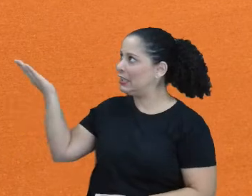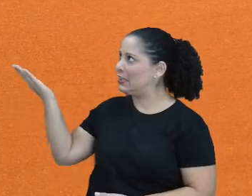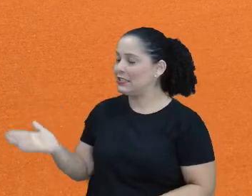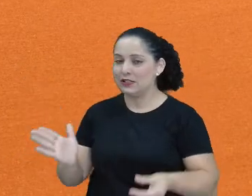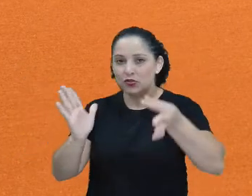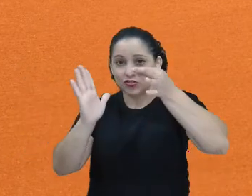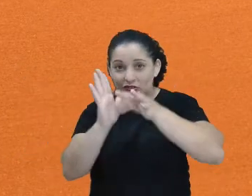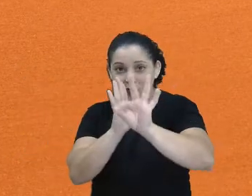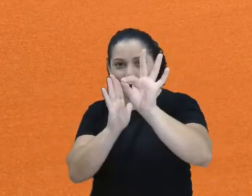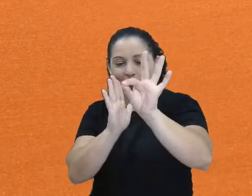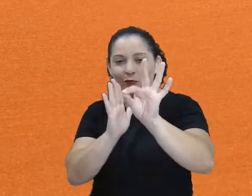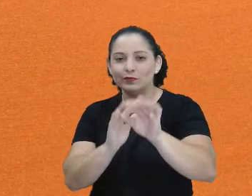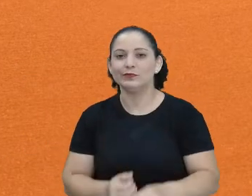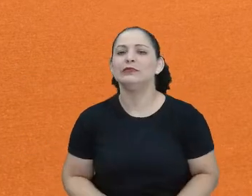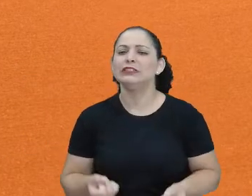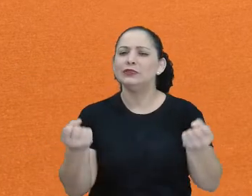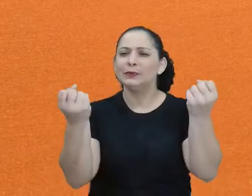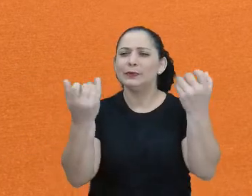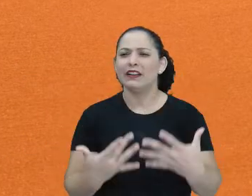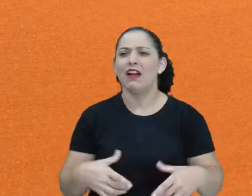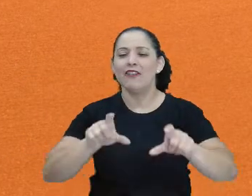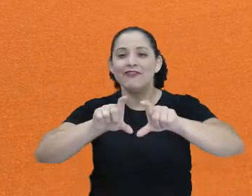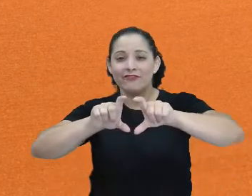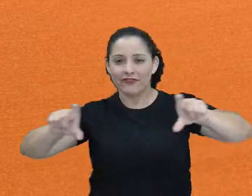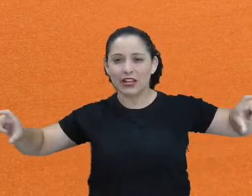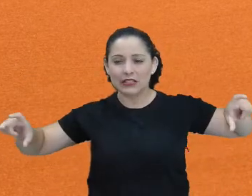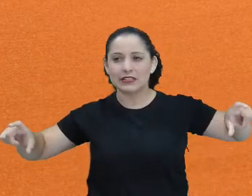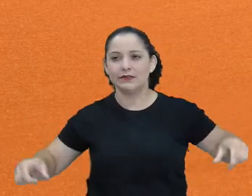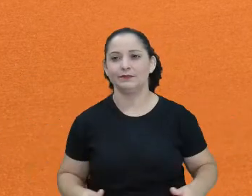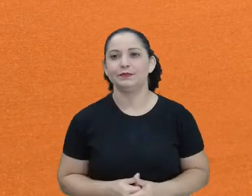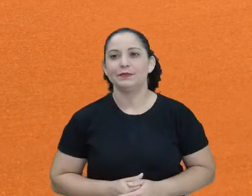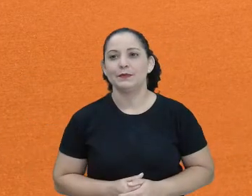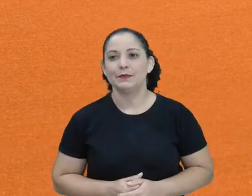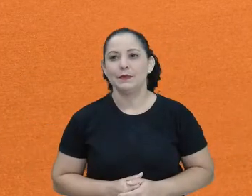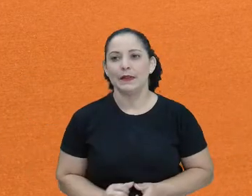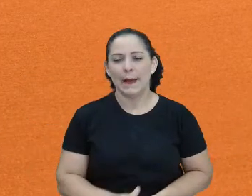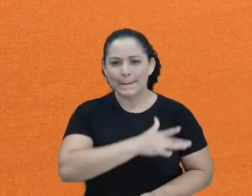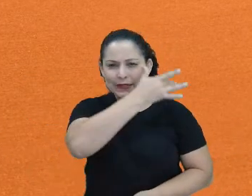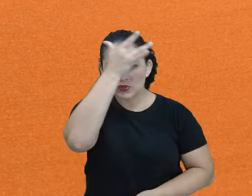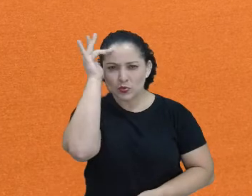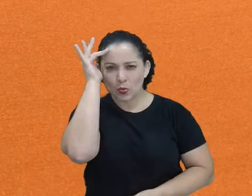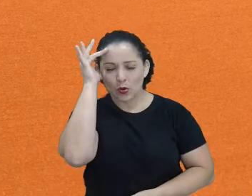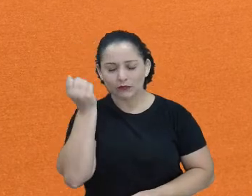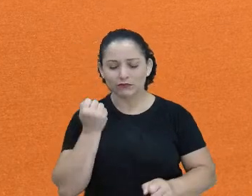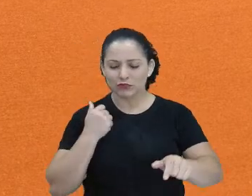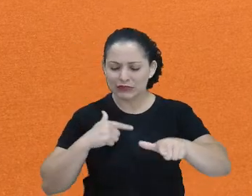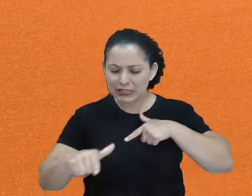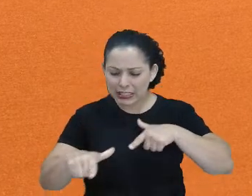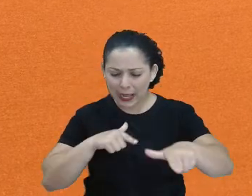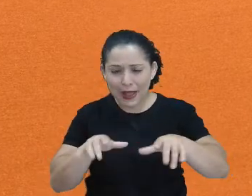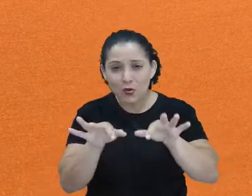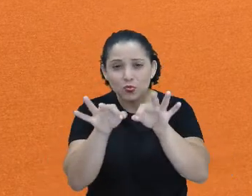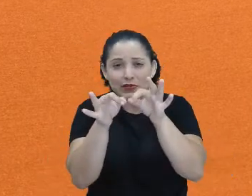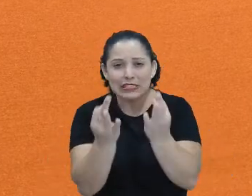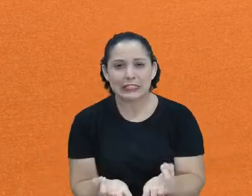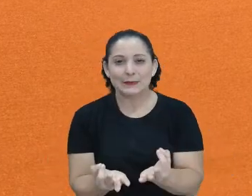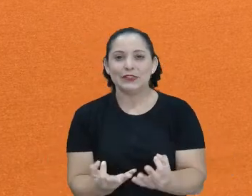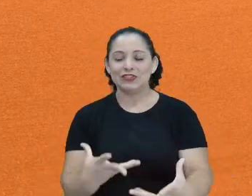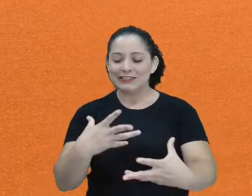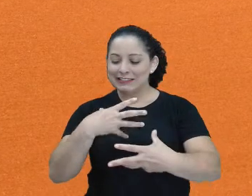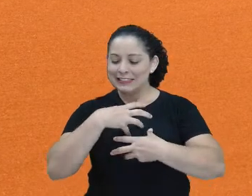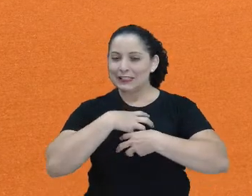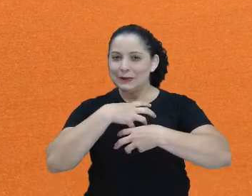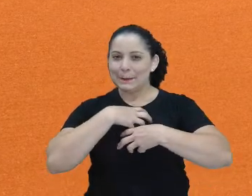Kemp, que ele diz o seguinte: por mais humilde que seja, um bom trabalho inspira uma sensação de